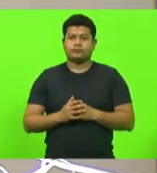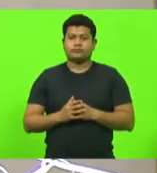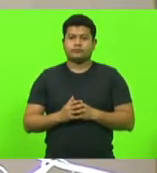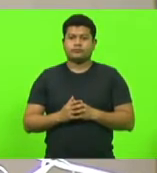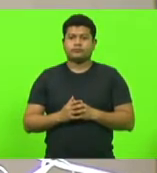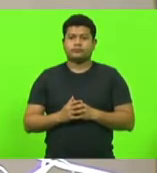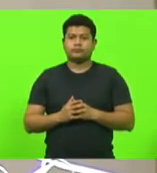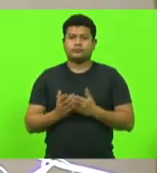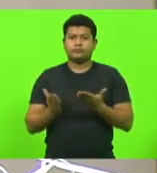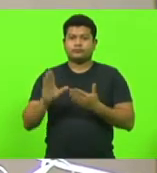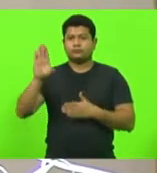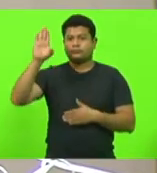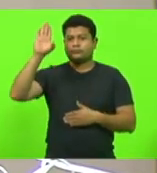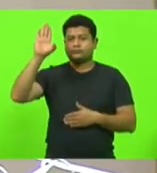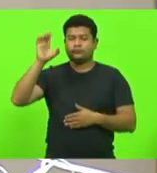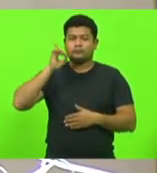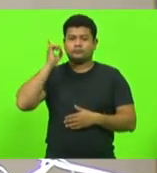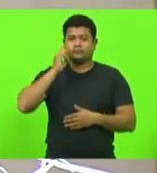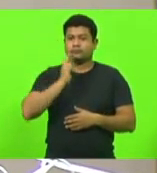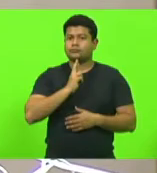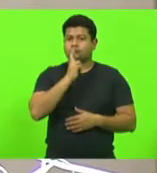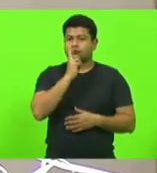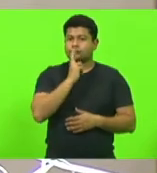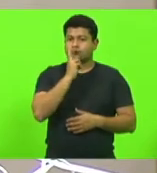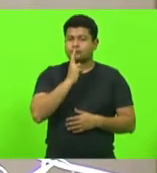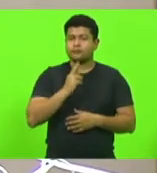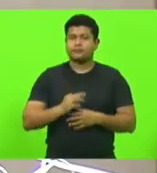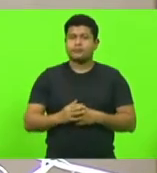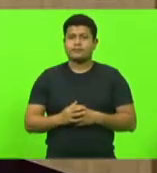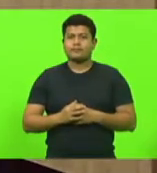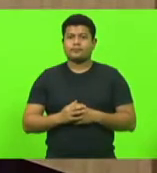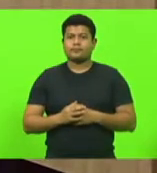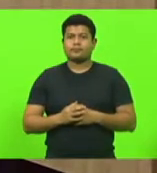Pela ordem, deputado Rodrigo Minotto.